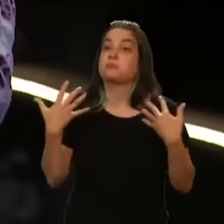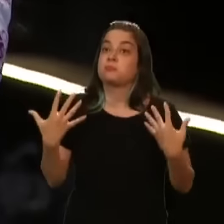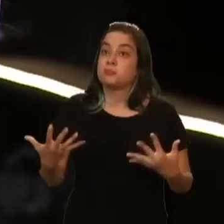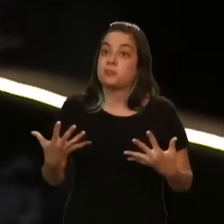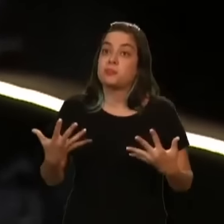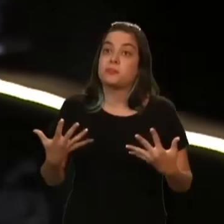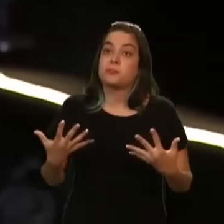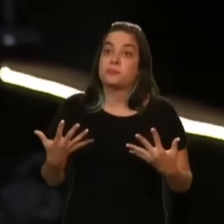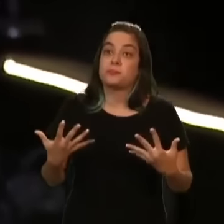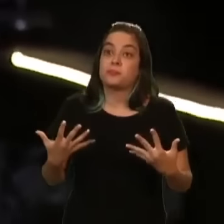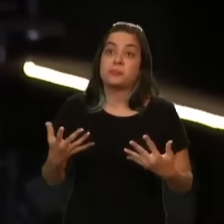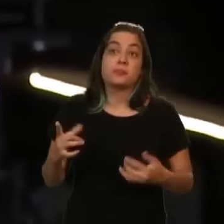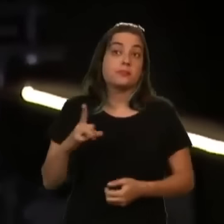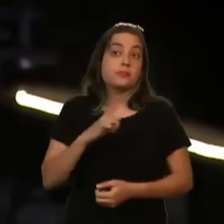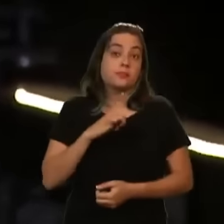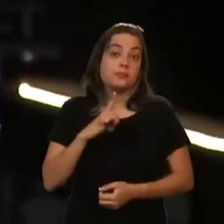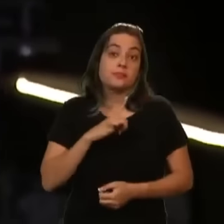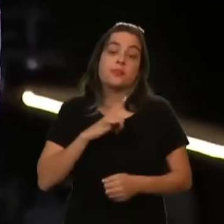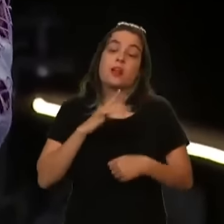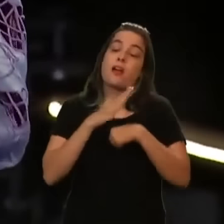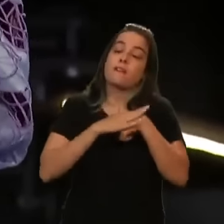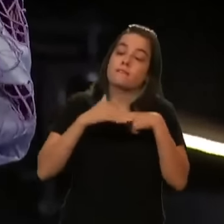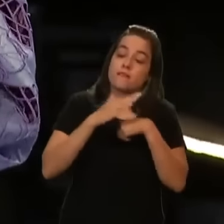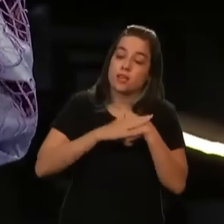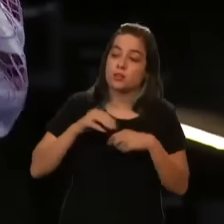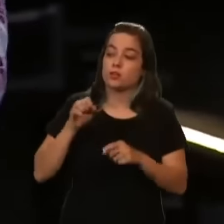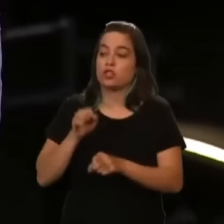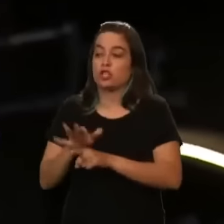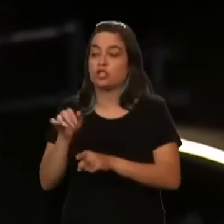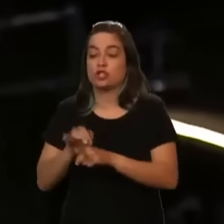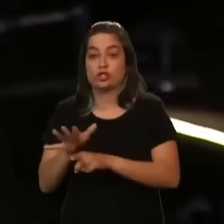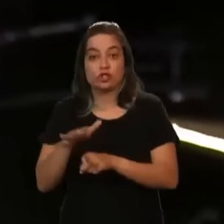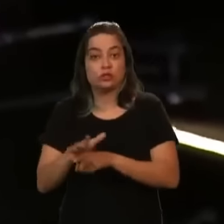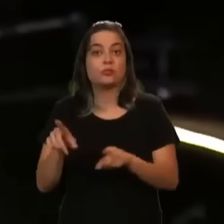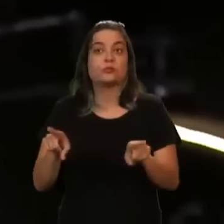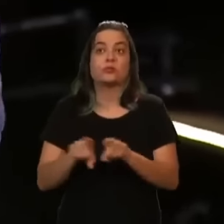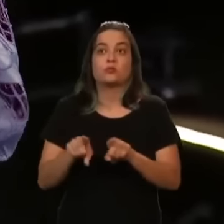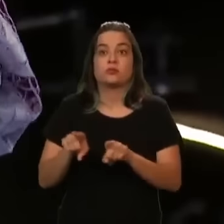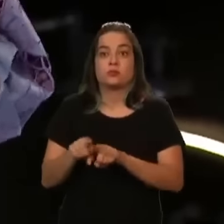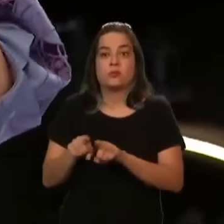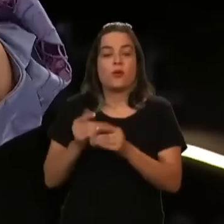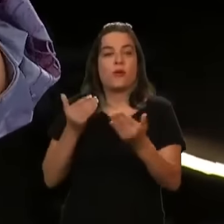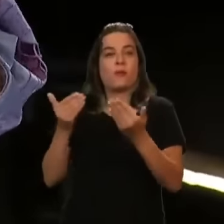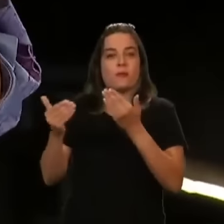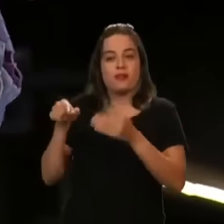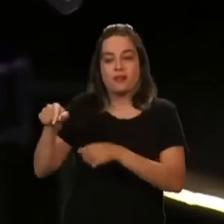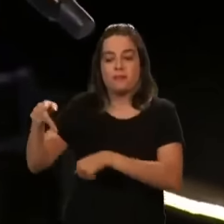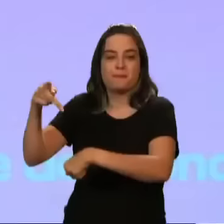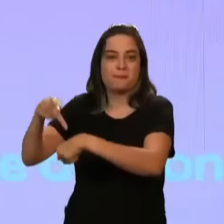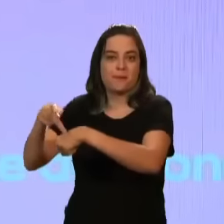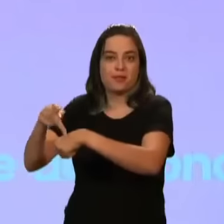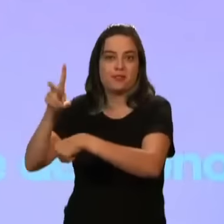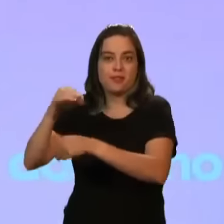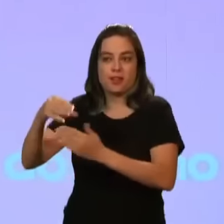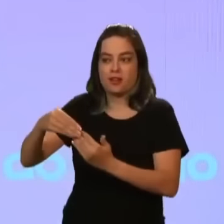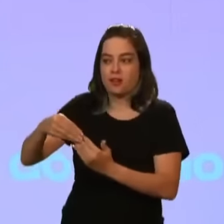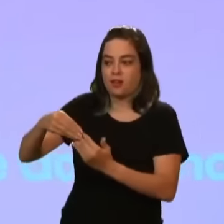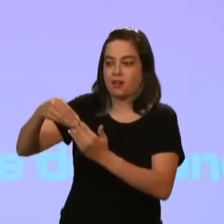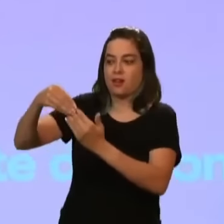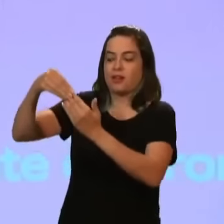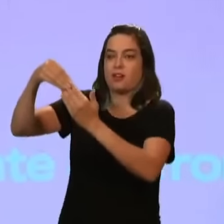ser cheias de afeto e de estímulo do kimberlito que vai transportar